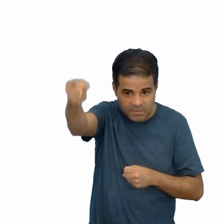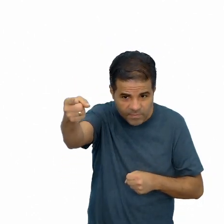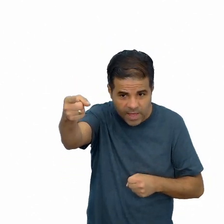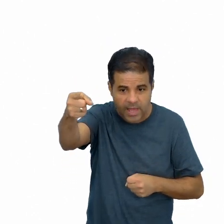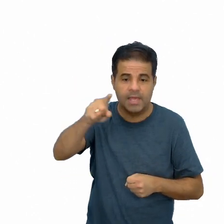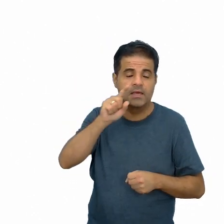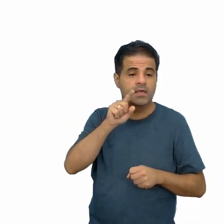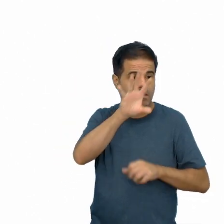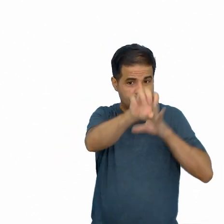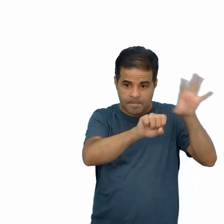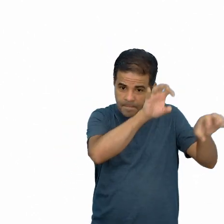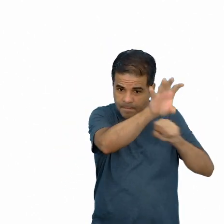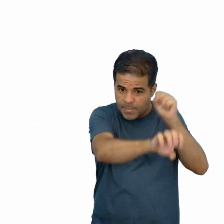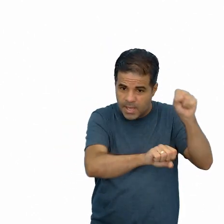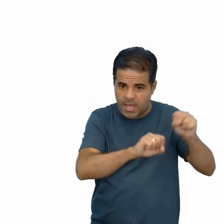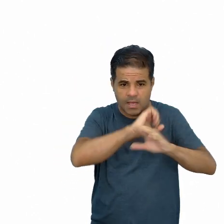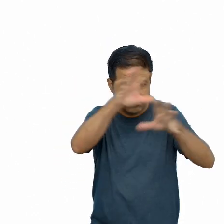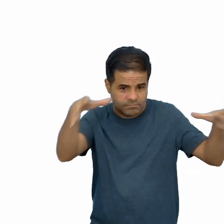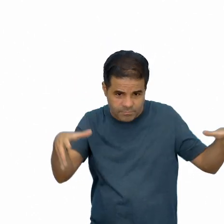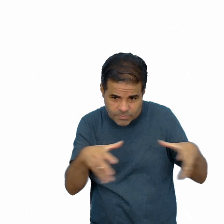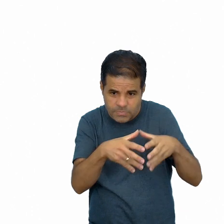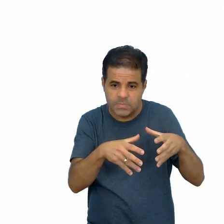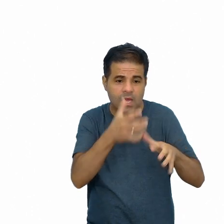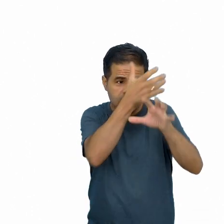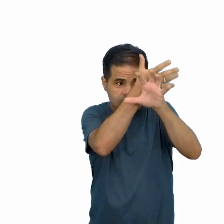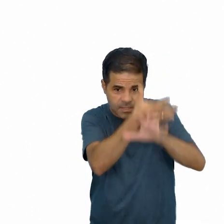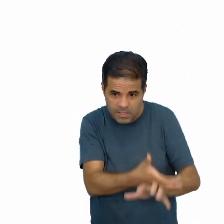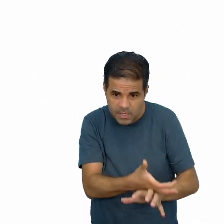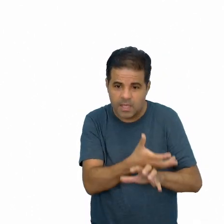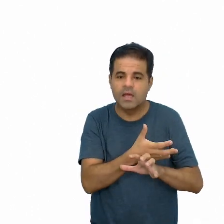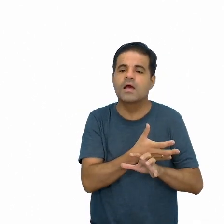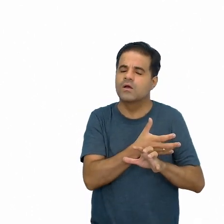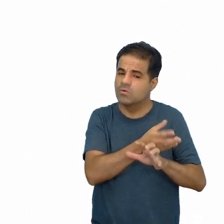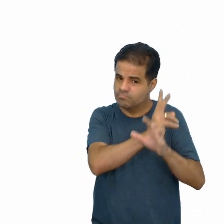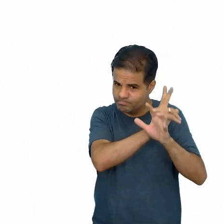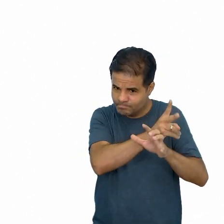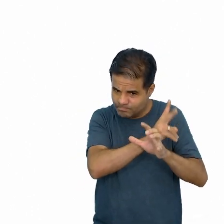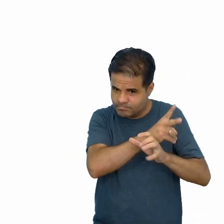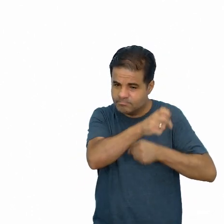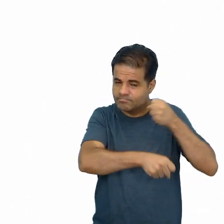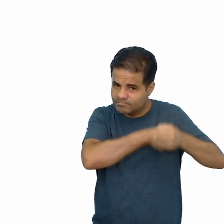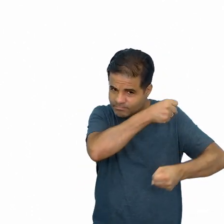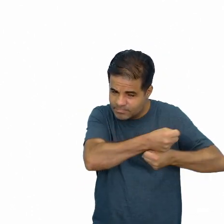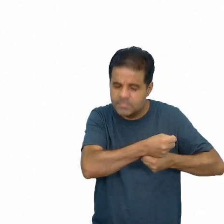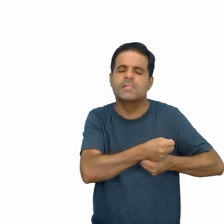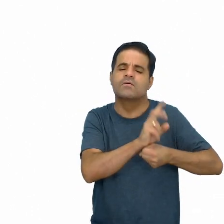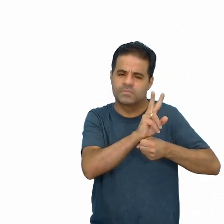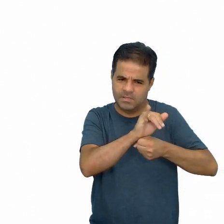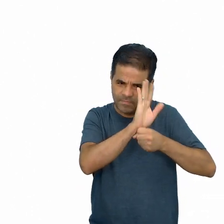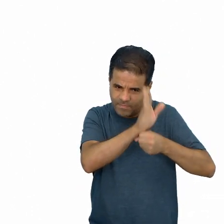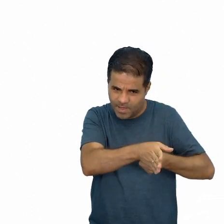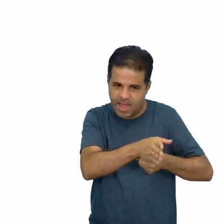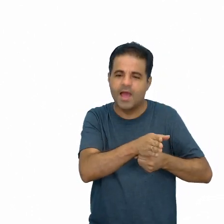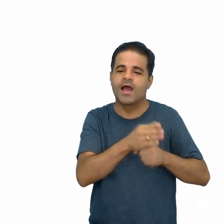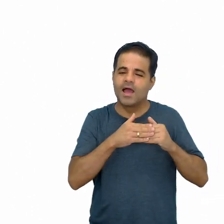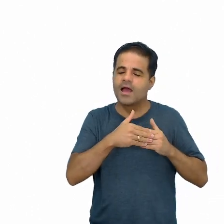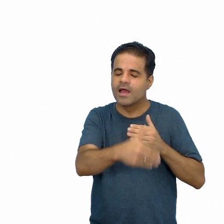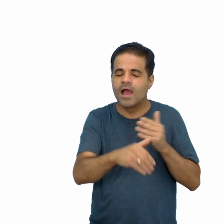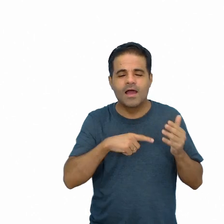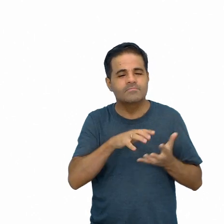pegar essa turma de novo, não, essa disciplina de novo, nos mesmos anos, você já vai ter